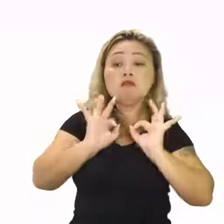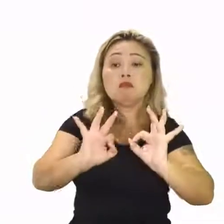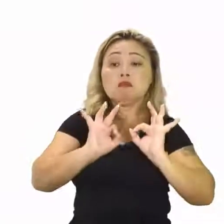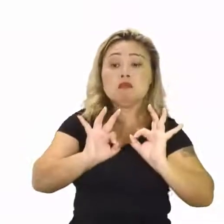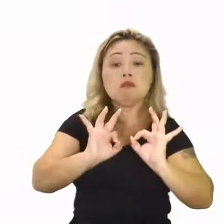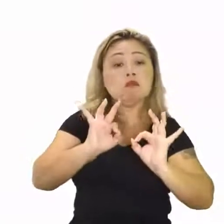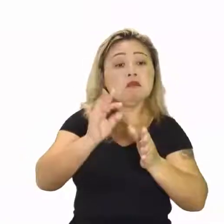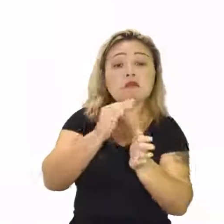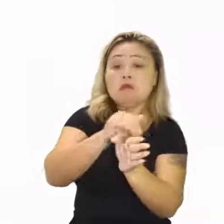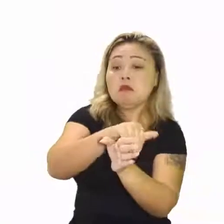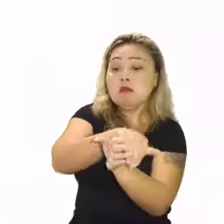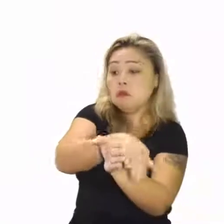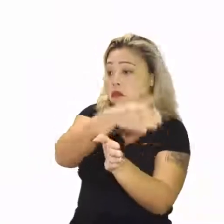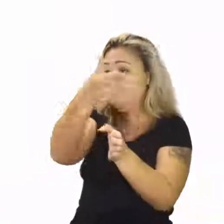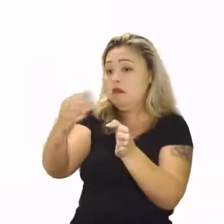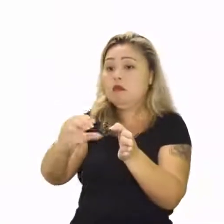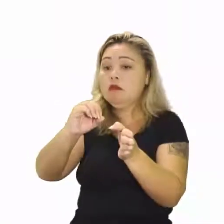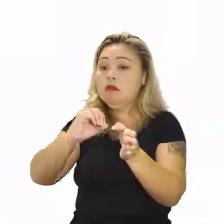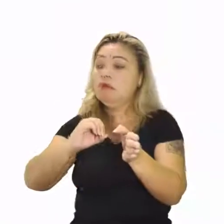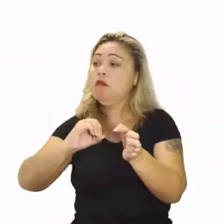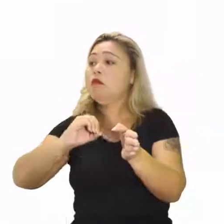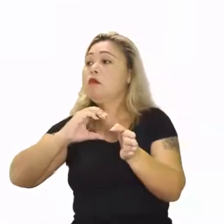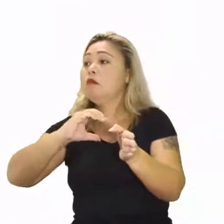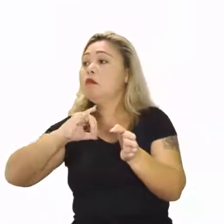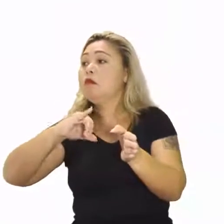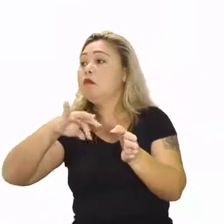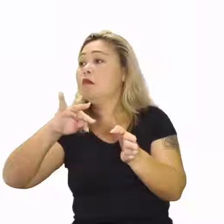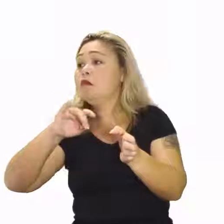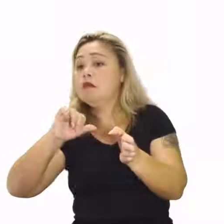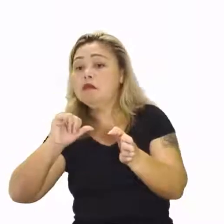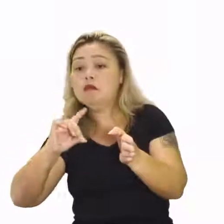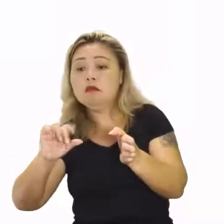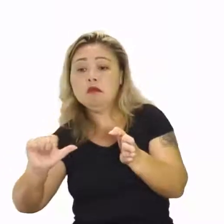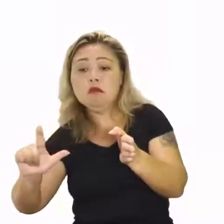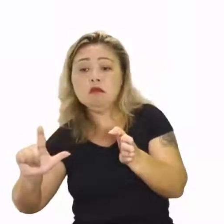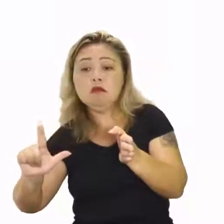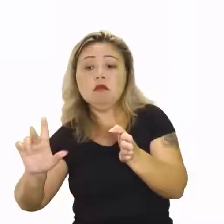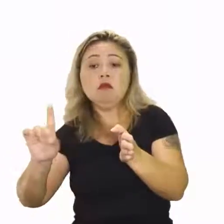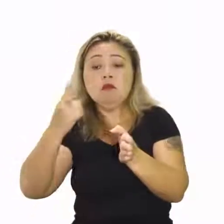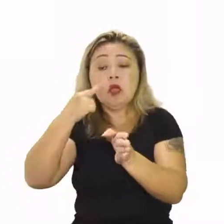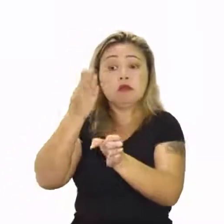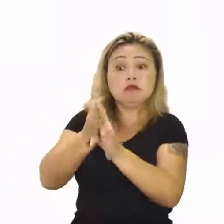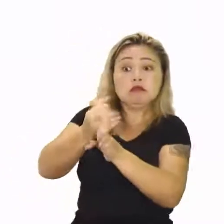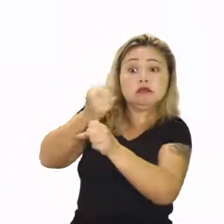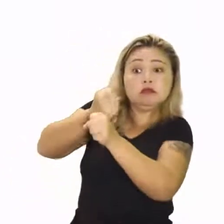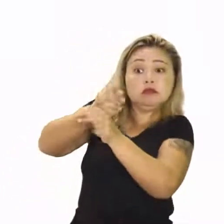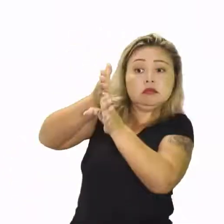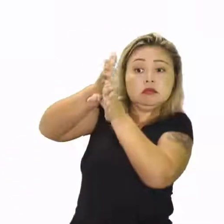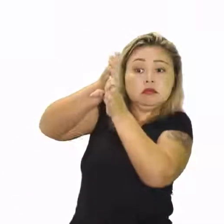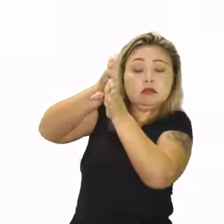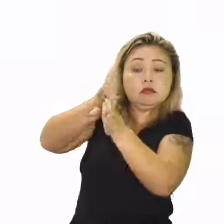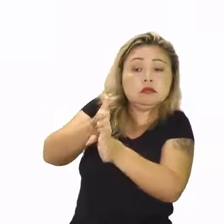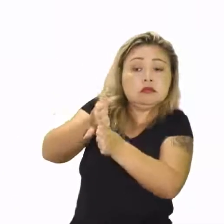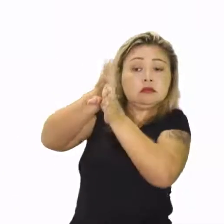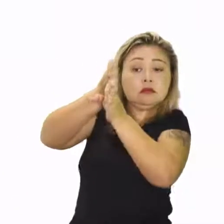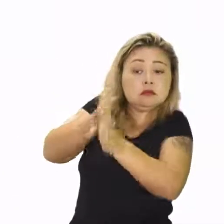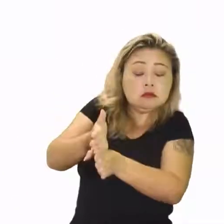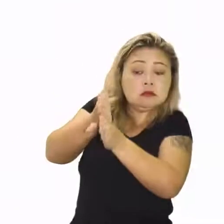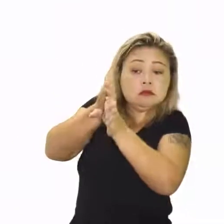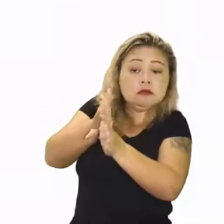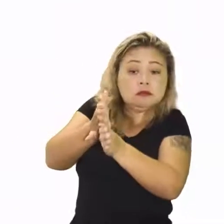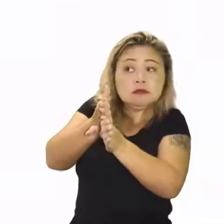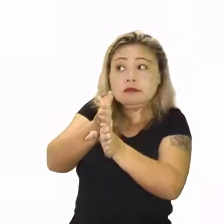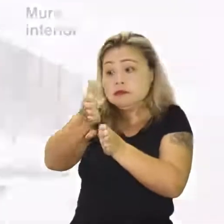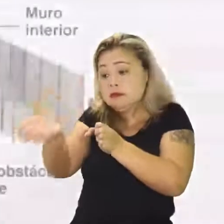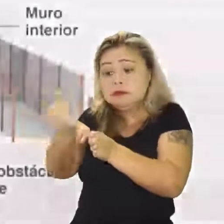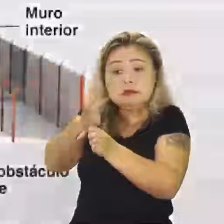qualificada para o lado ocidental. Então, nós temos esse muro construído. Nós temos